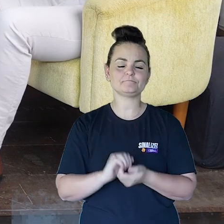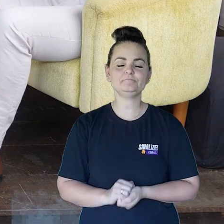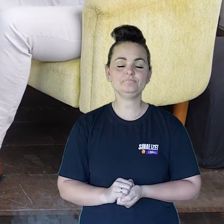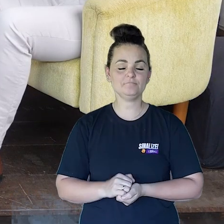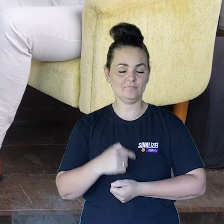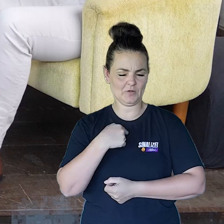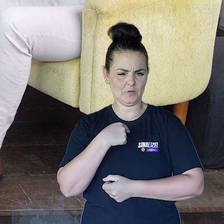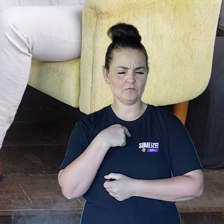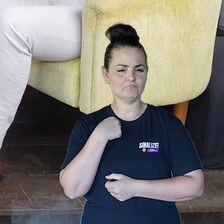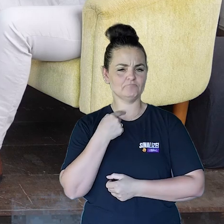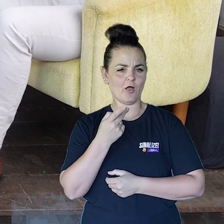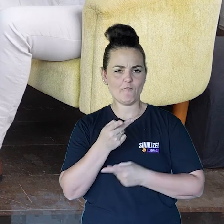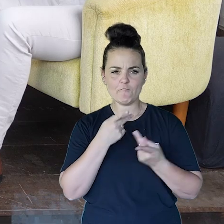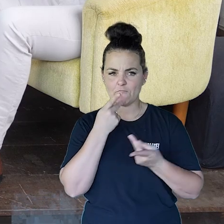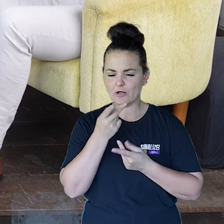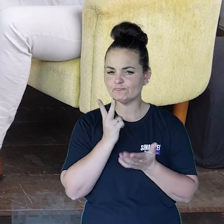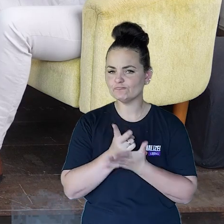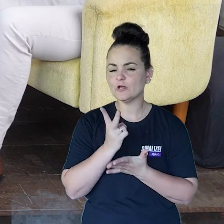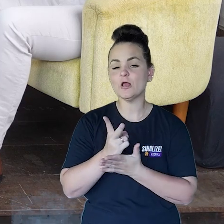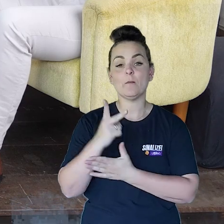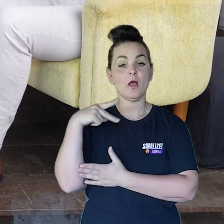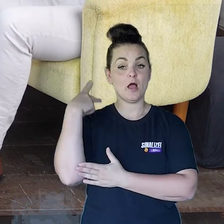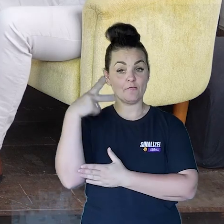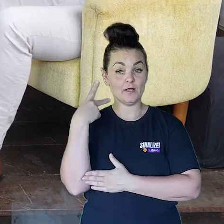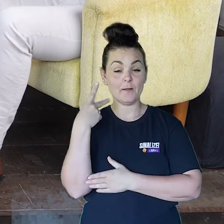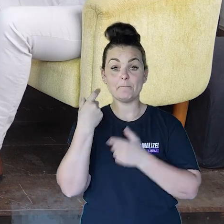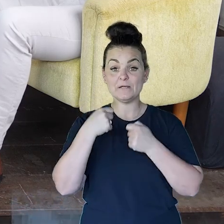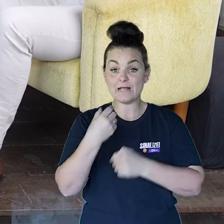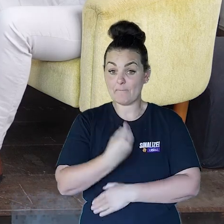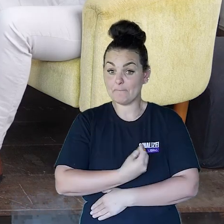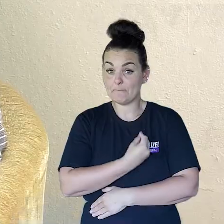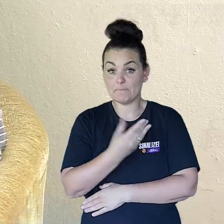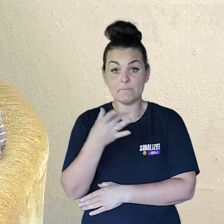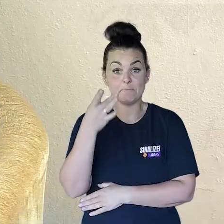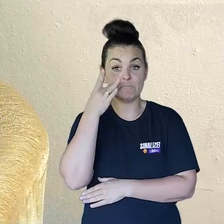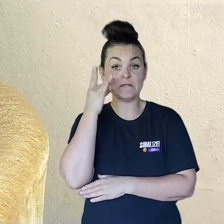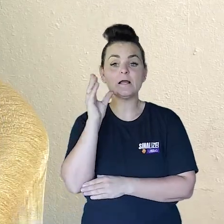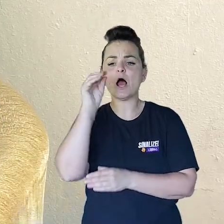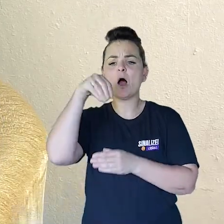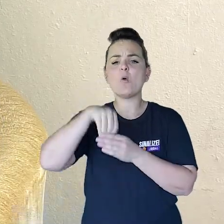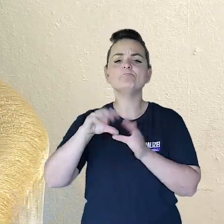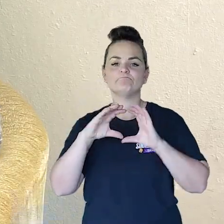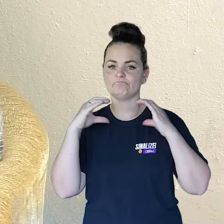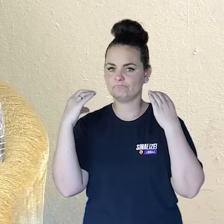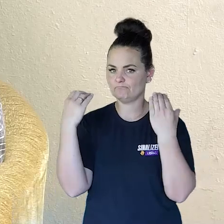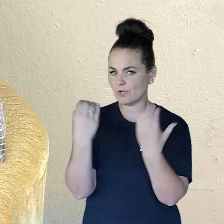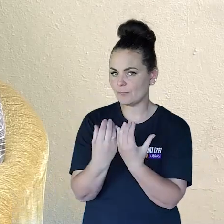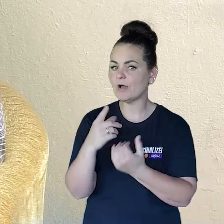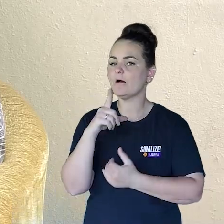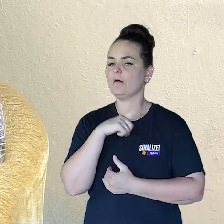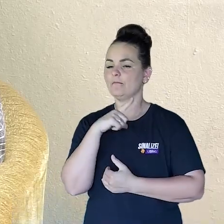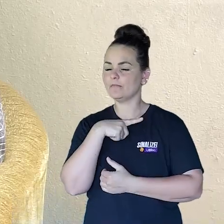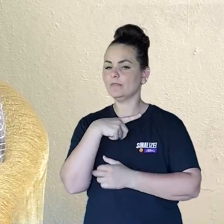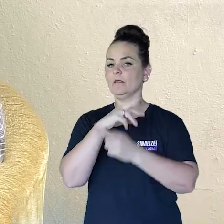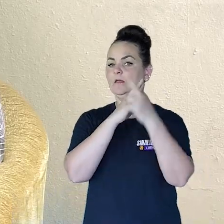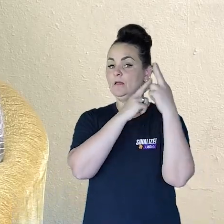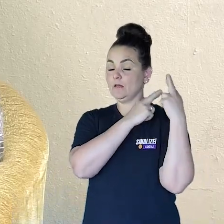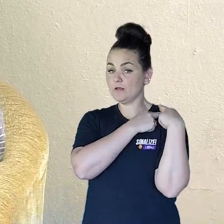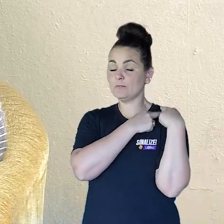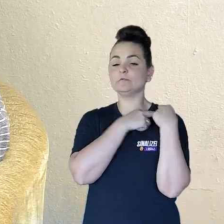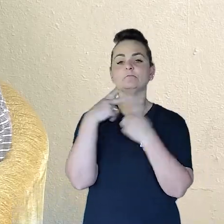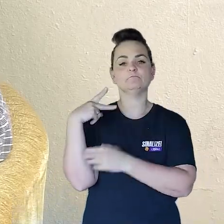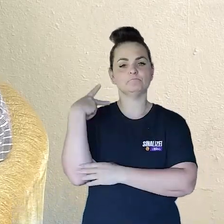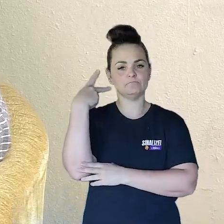ele deve estar presente na comunidade os 4 anos. Toda a responsabilidade que